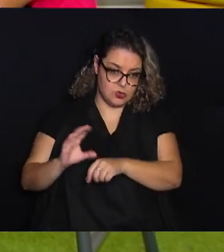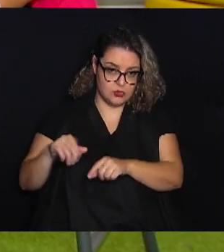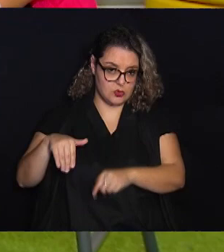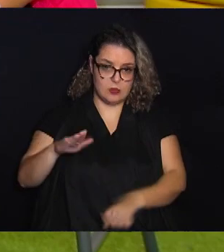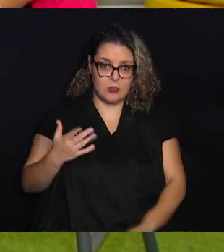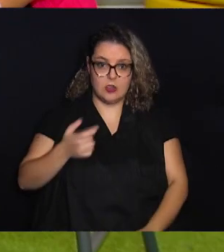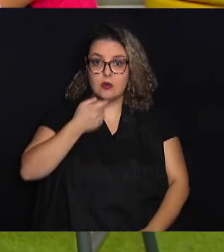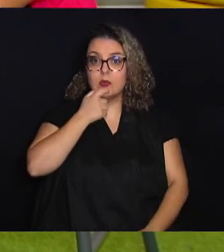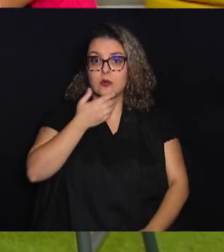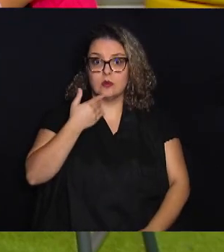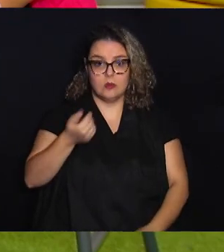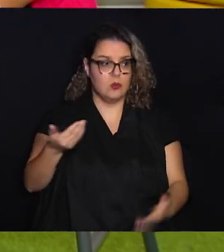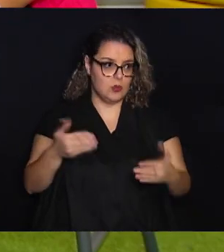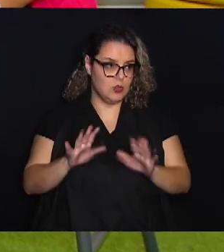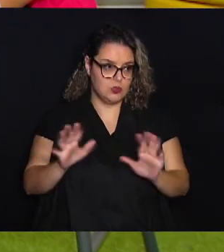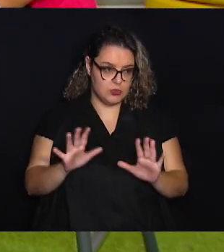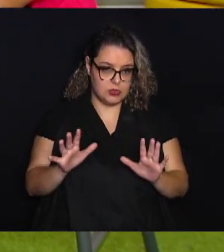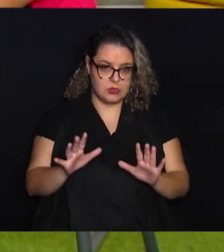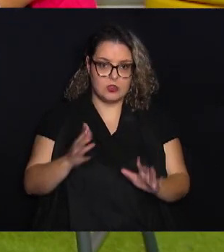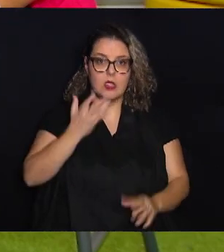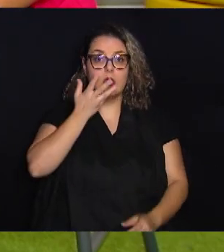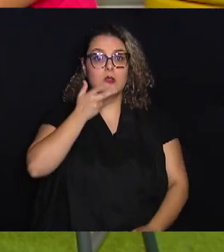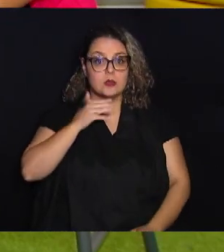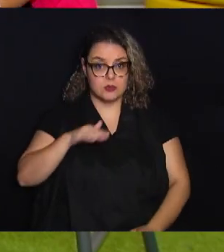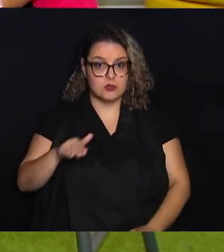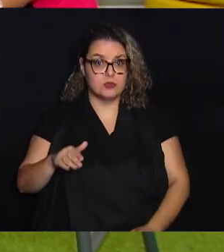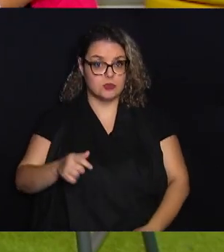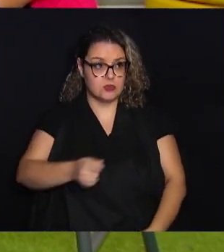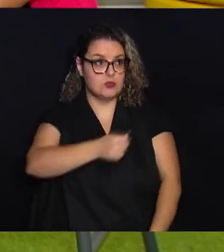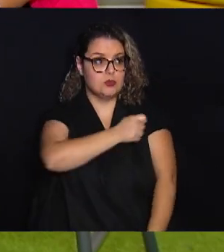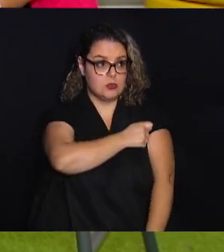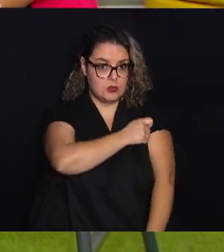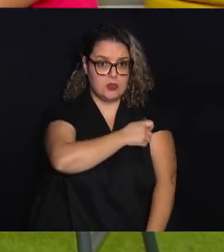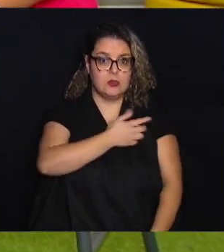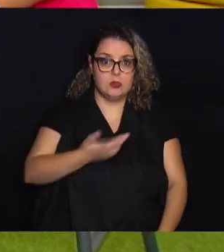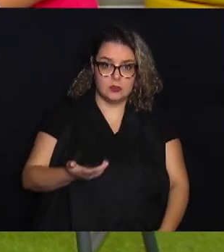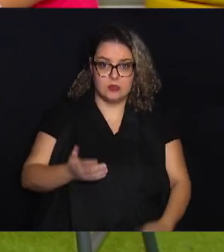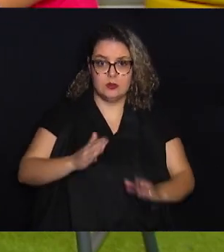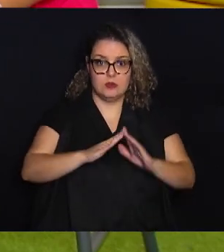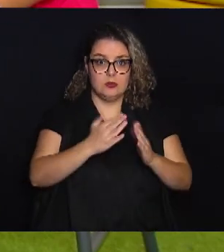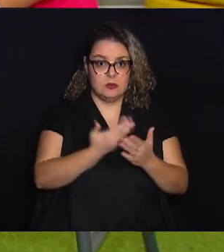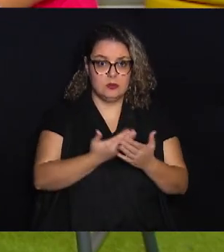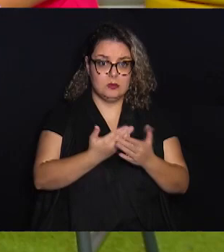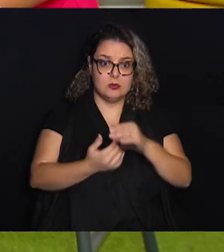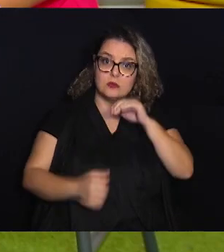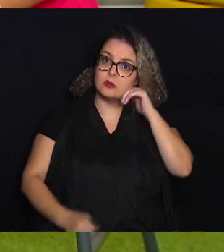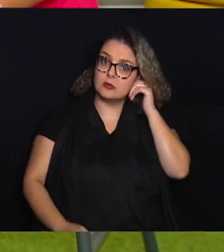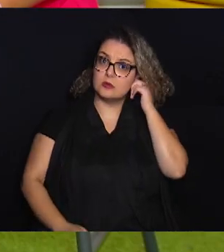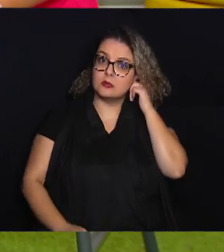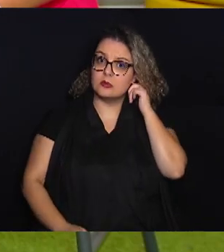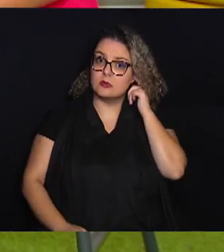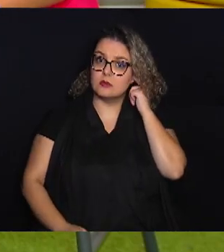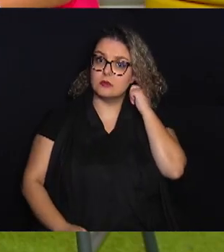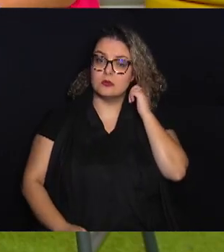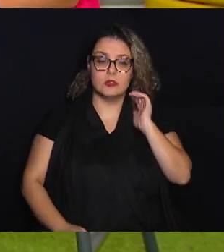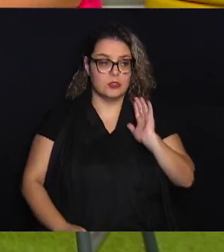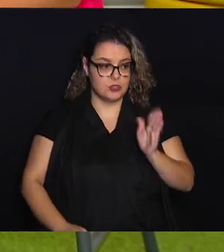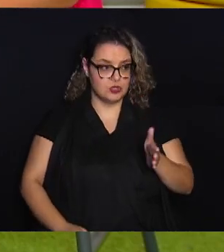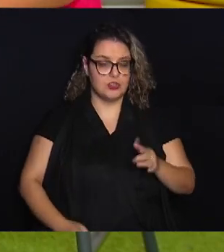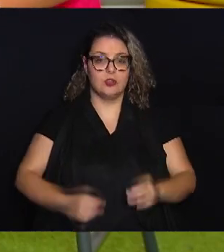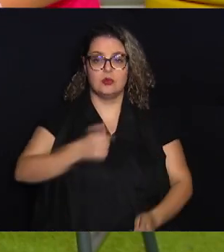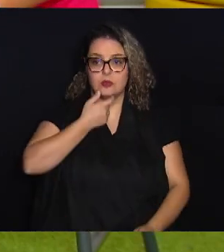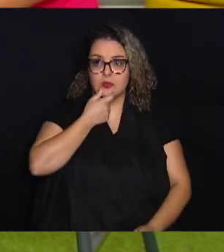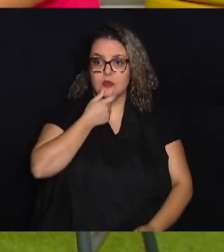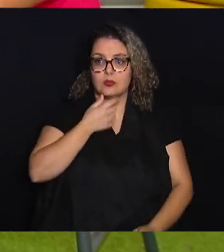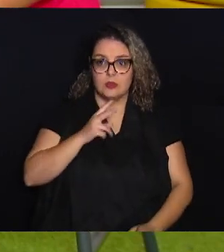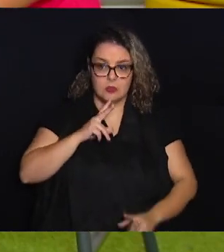ter um inglês melhor. Hoje não, as crianças, os estudantes no caso, vão sair das escolas já